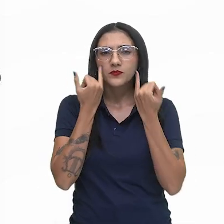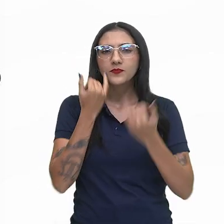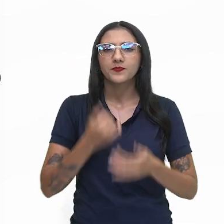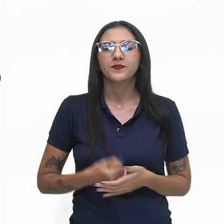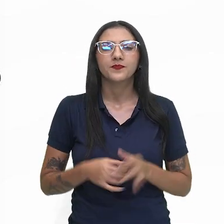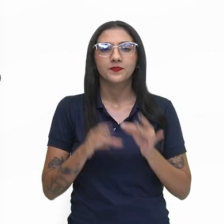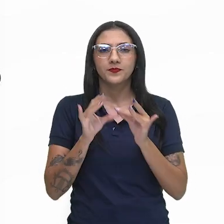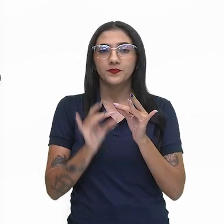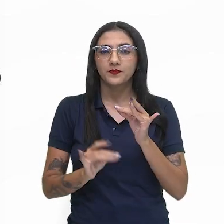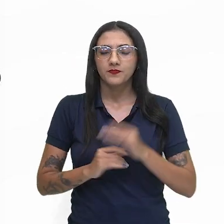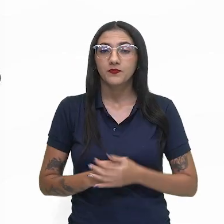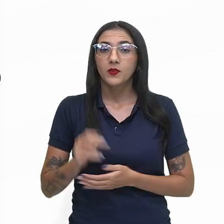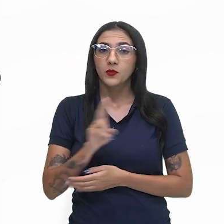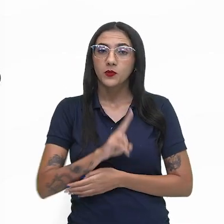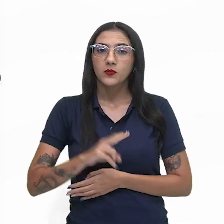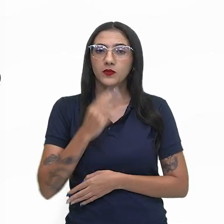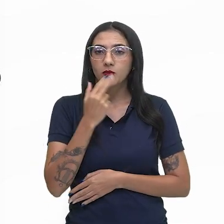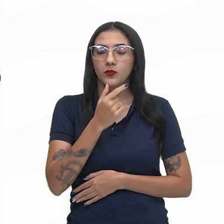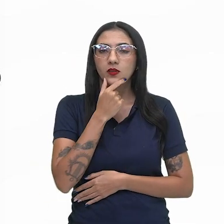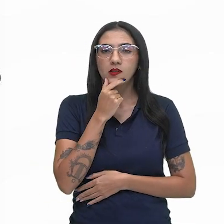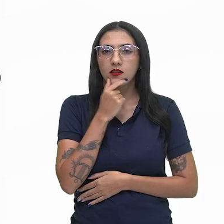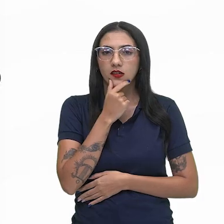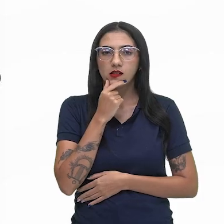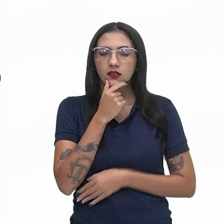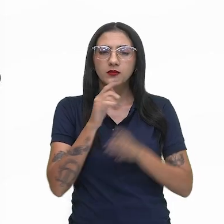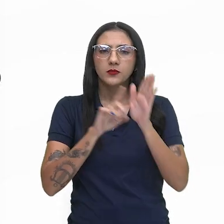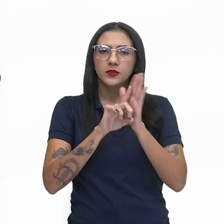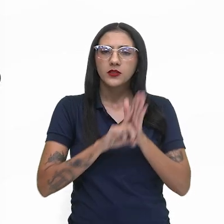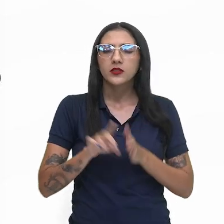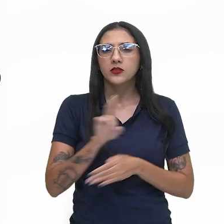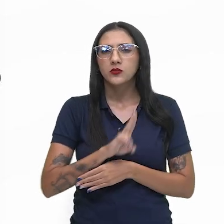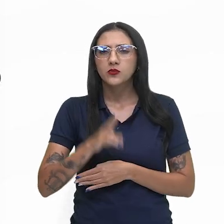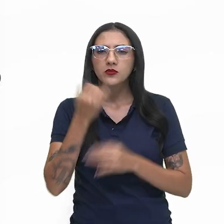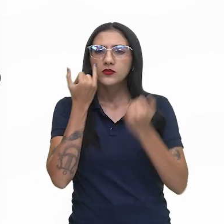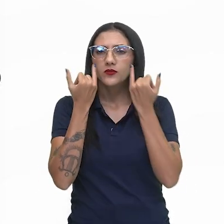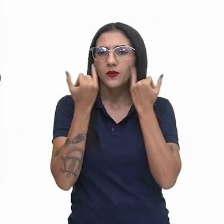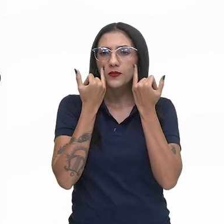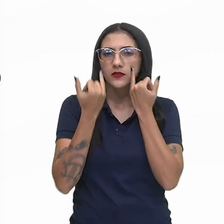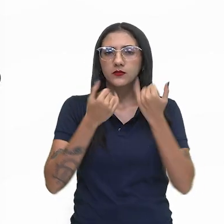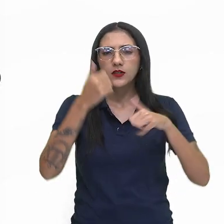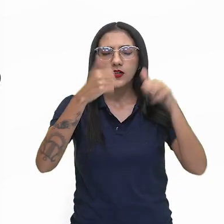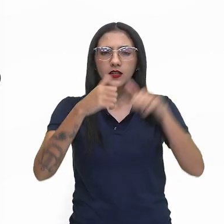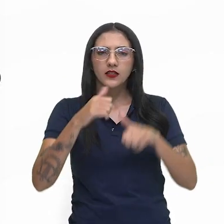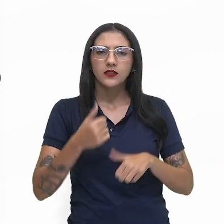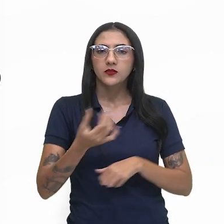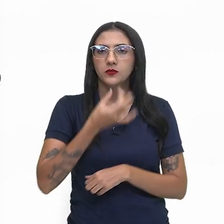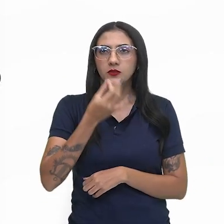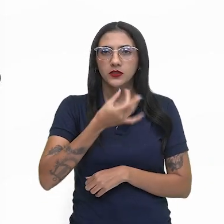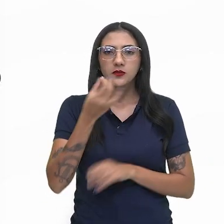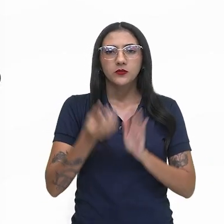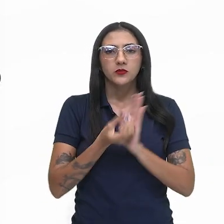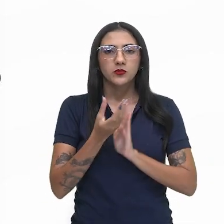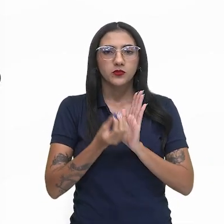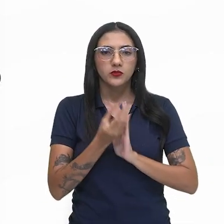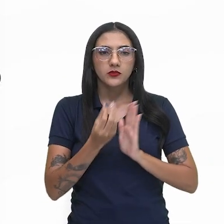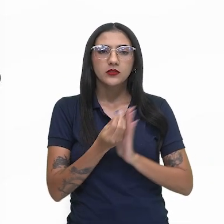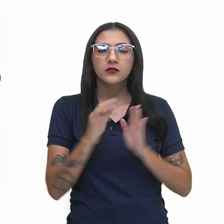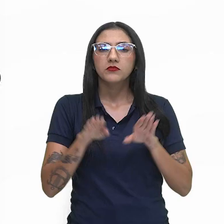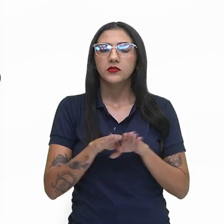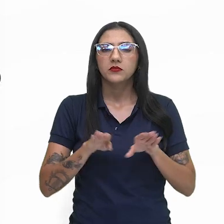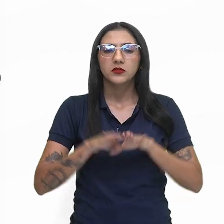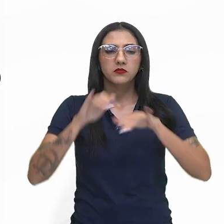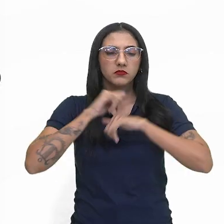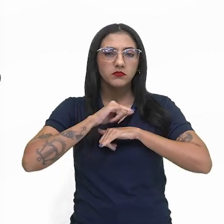Nosso detalhamento, uso da língua inglesa nos processos de pesquisa e busca de informação, analisando criticamente a produção e